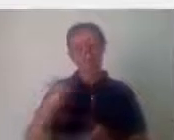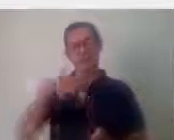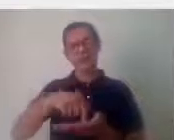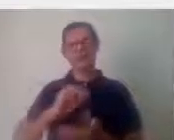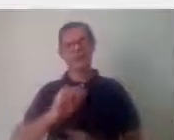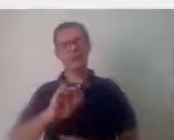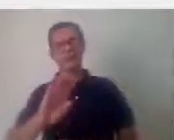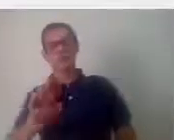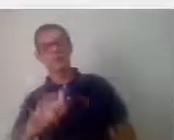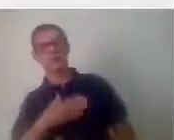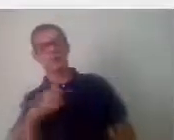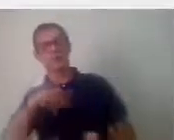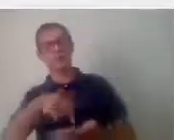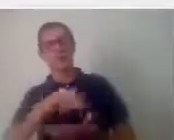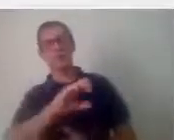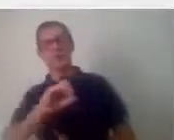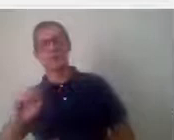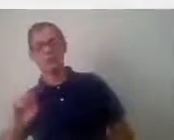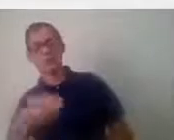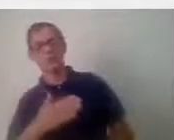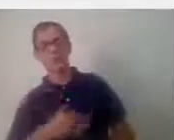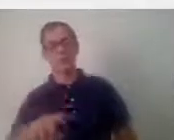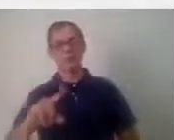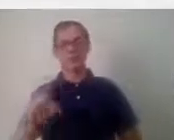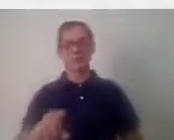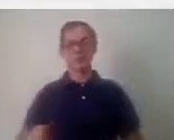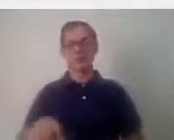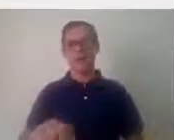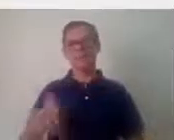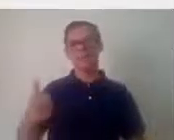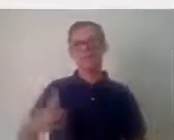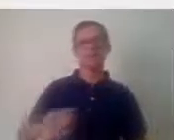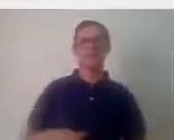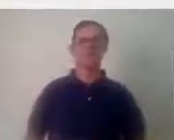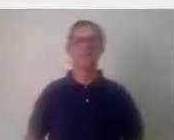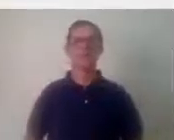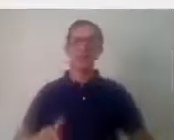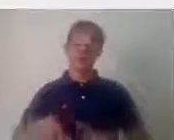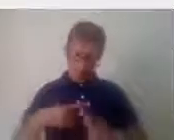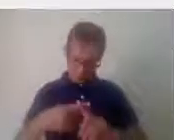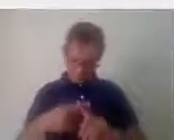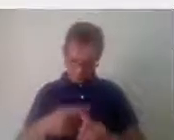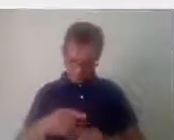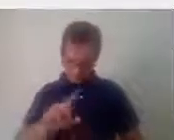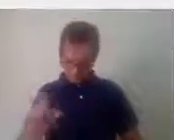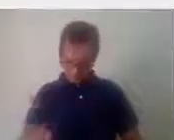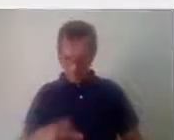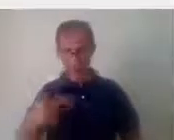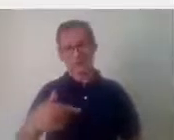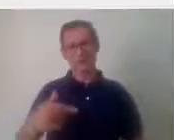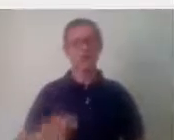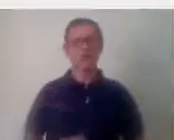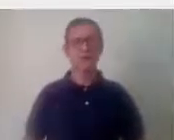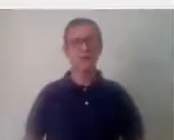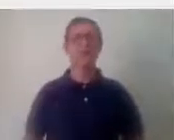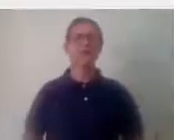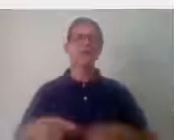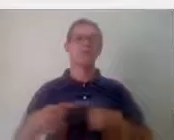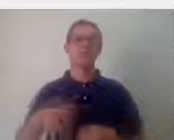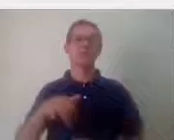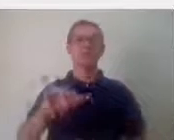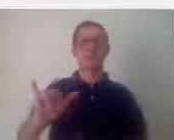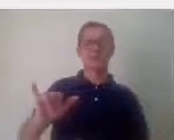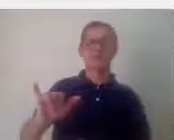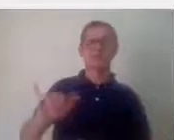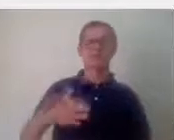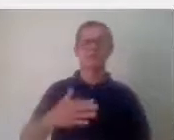AB, que é o meu ponto onde zera as minhas derivadas de primeira ordem, vezes a minha derivada de segunda ordem em relação a y